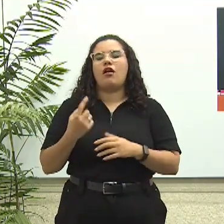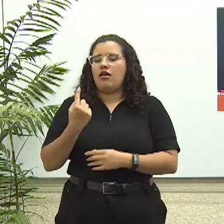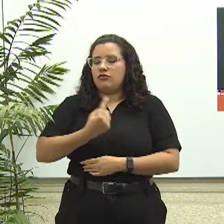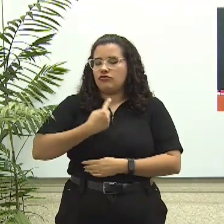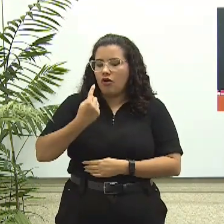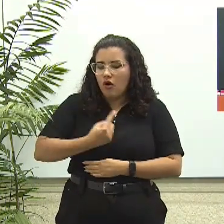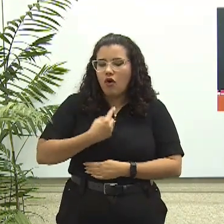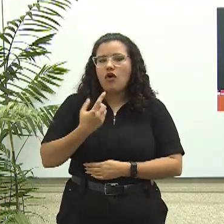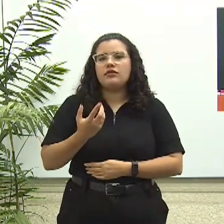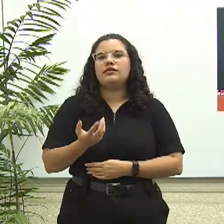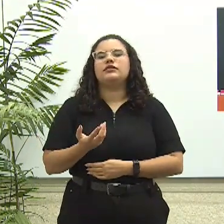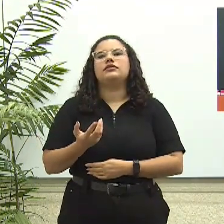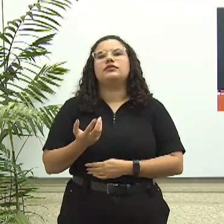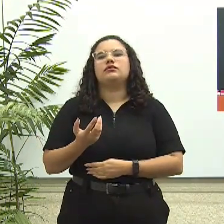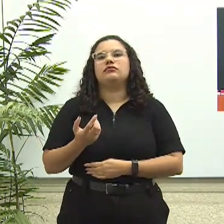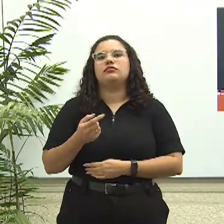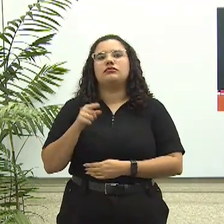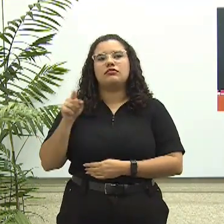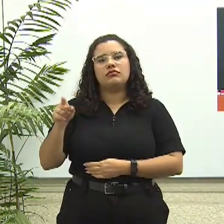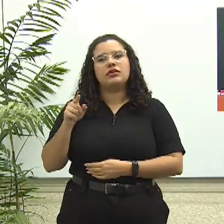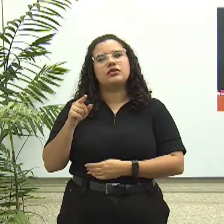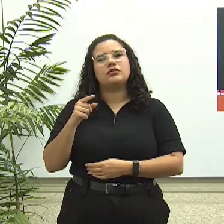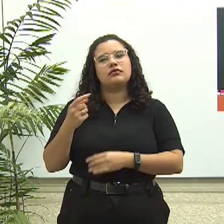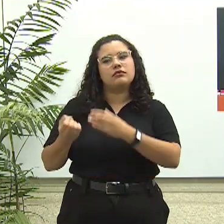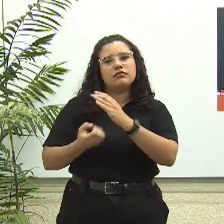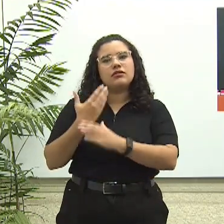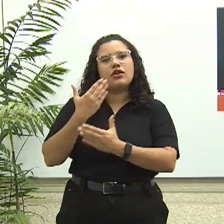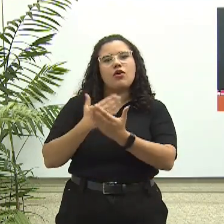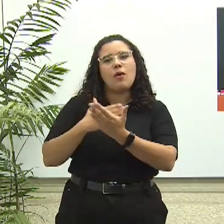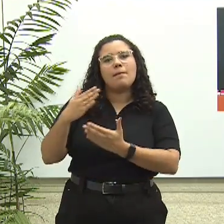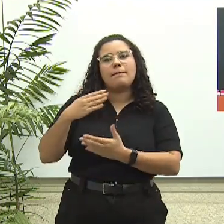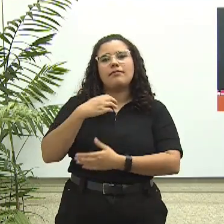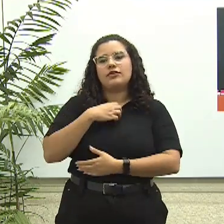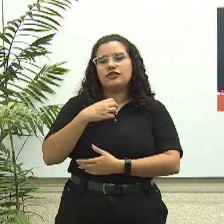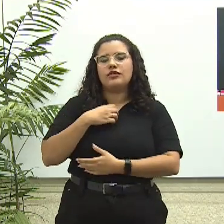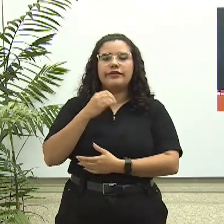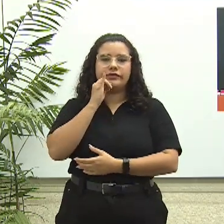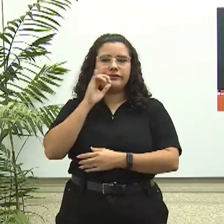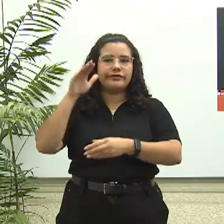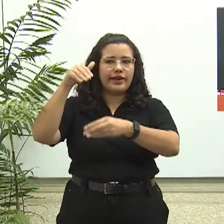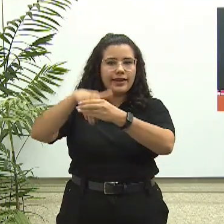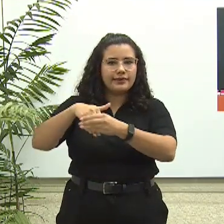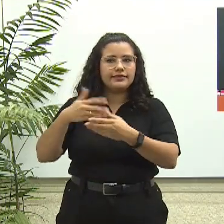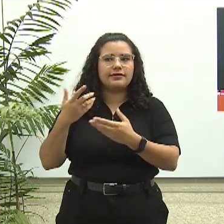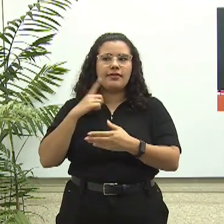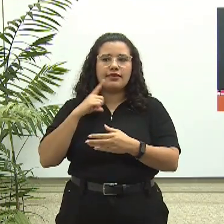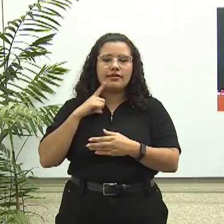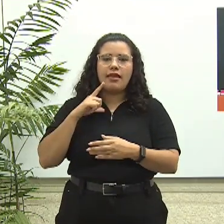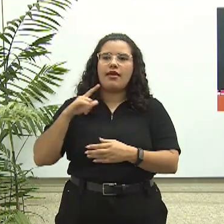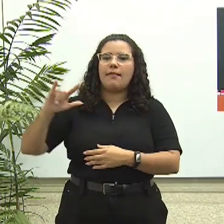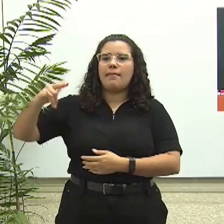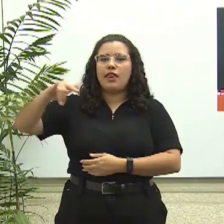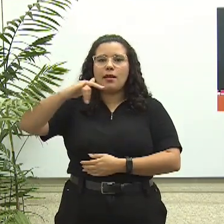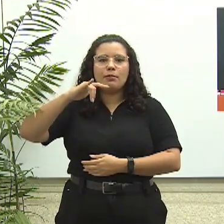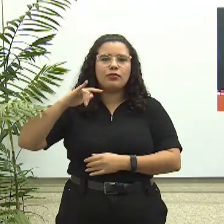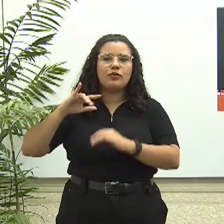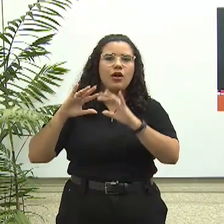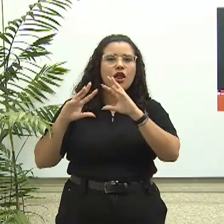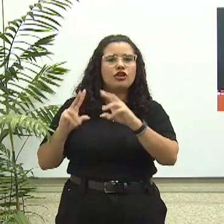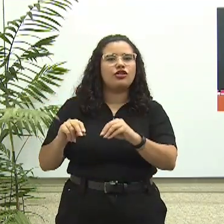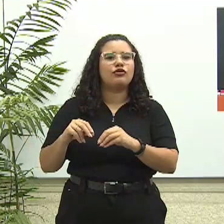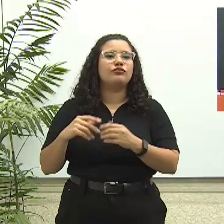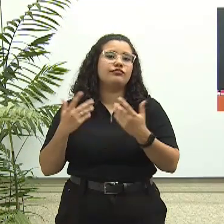sozinho eh e ela ainda cria contextos muda eleição manipula eh então assim eles têm